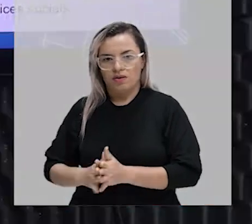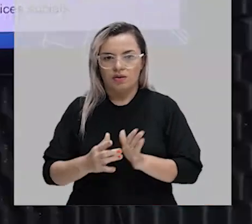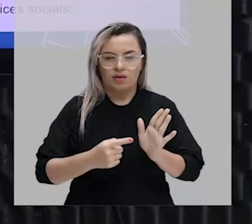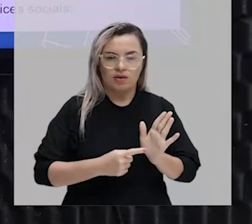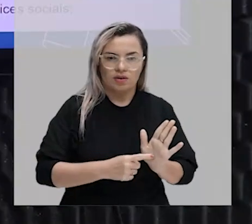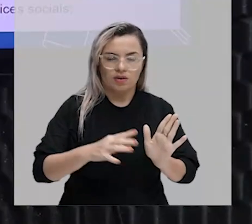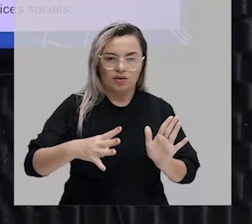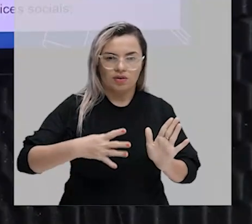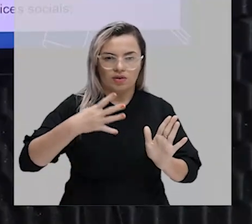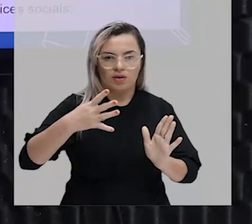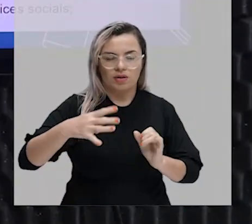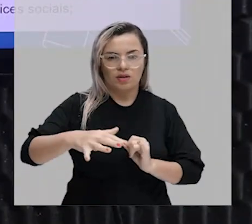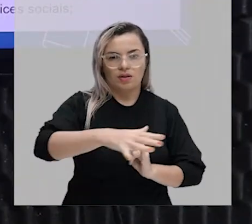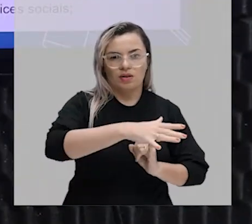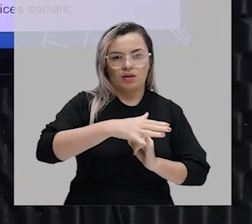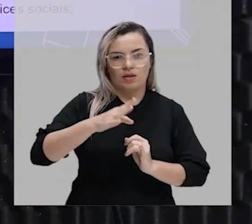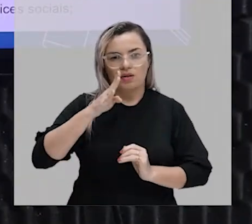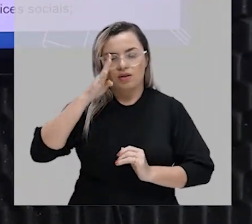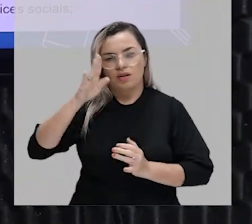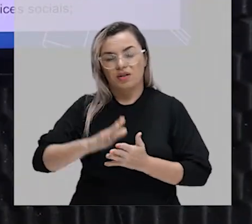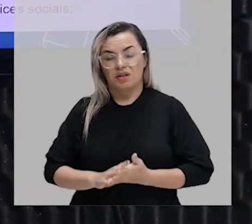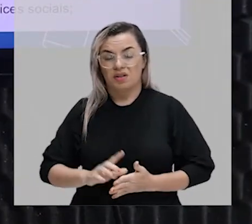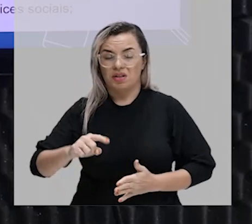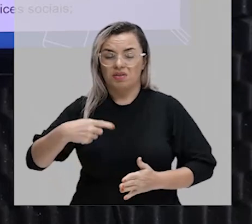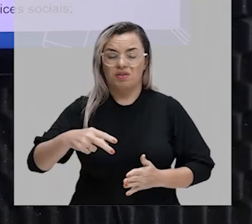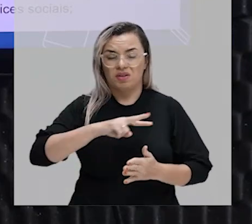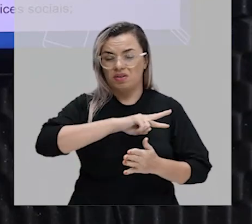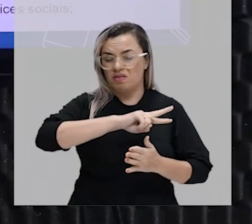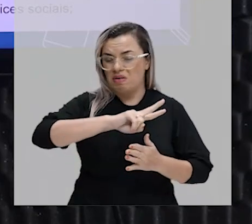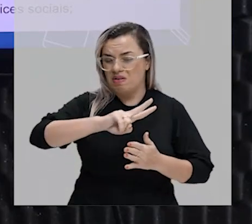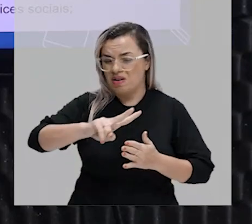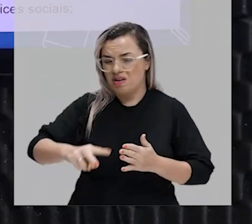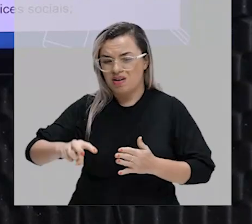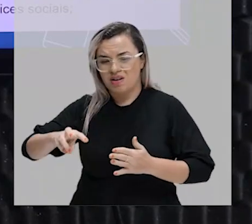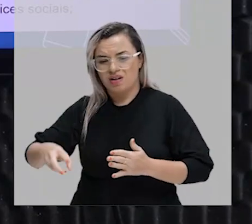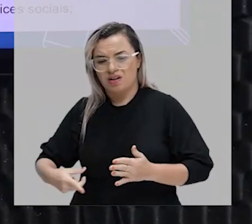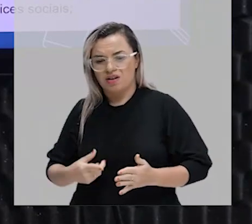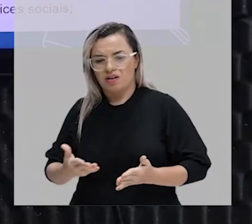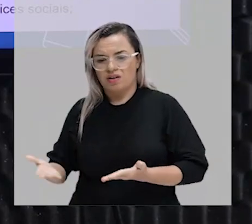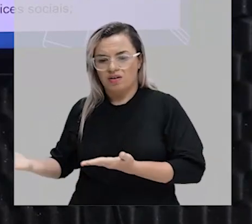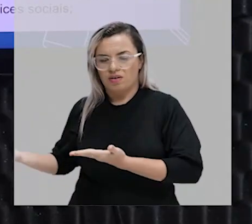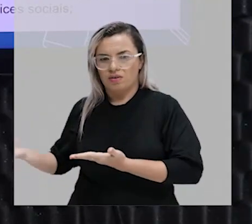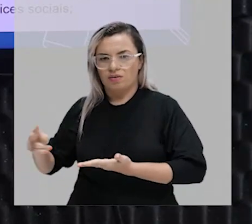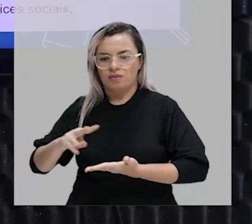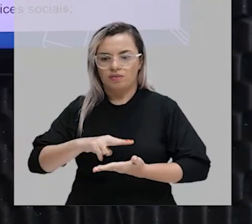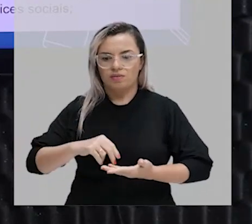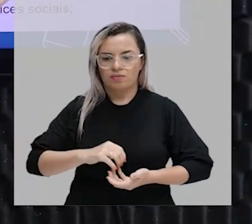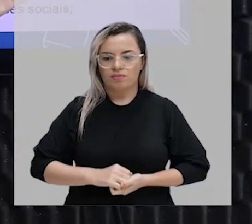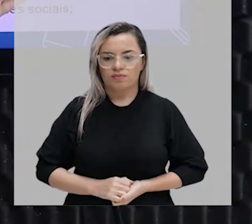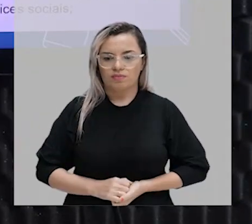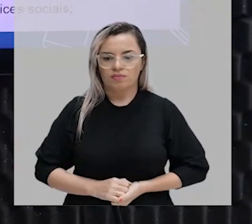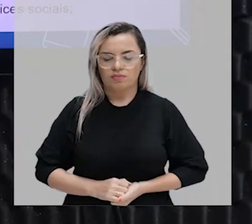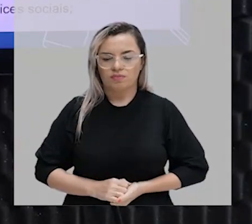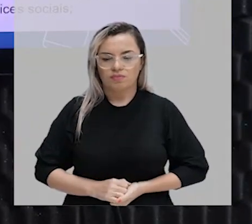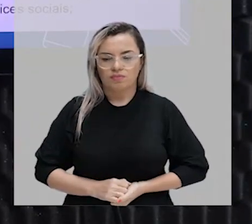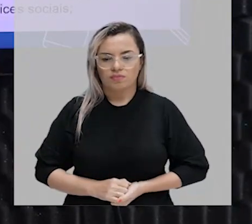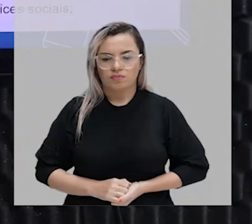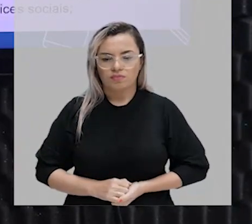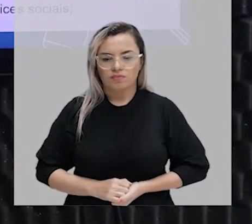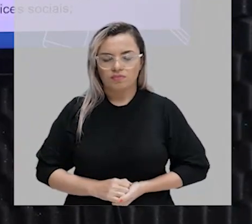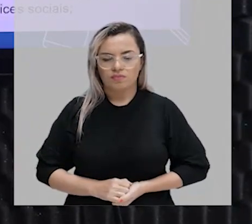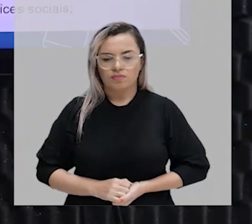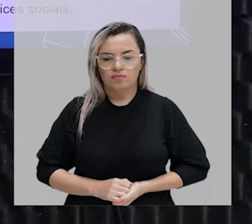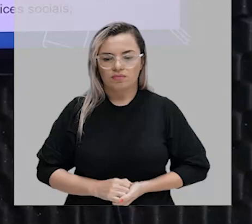principais e depois mais de 1.000 ilhas secundárias. As principais são Hokkaido, Honshu, Shikoku e